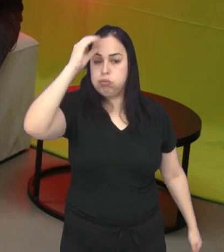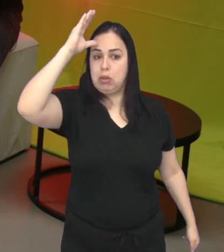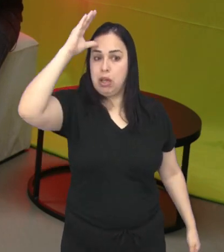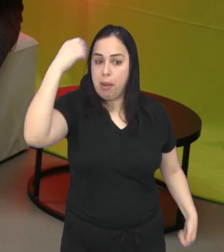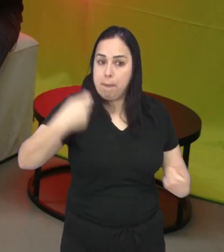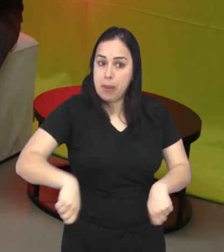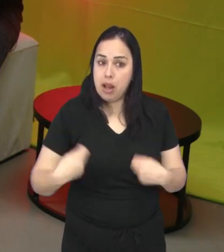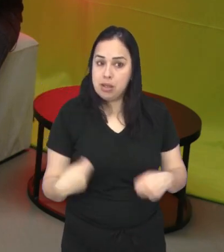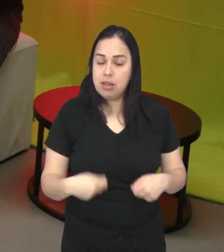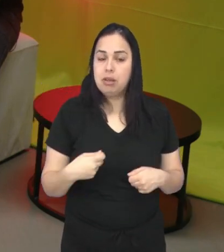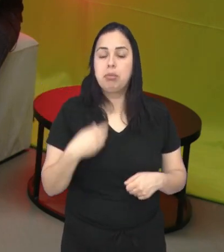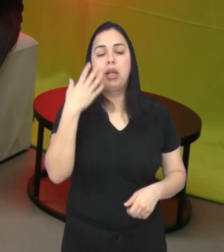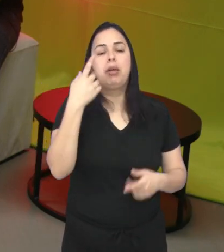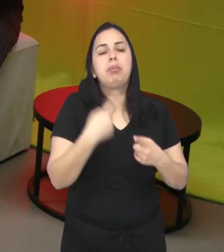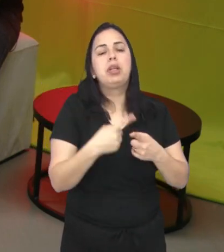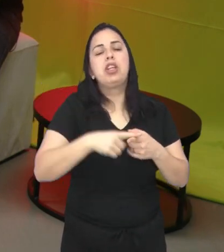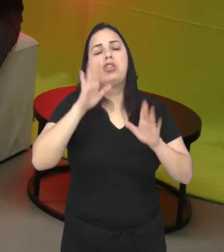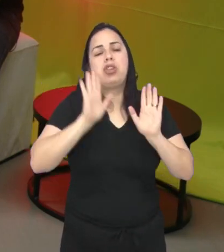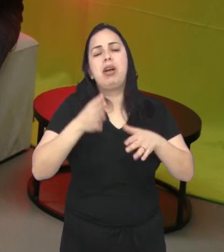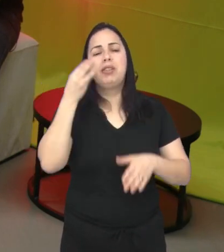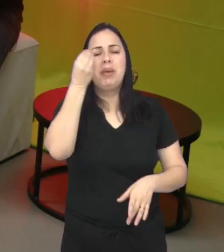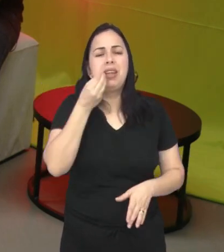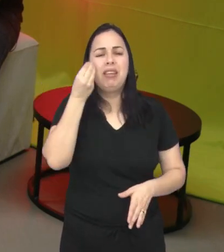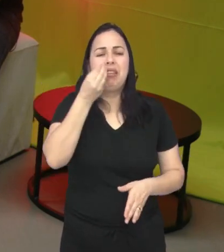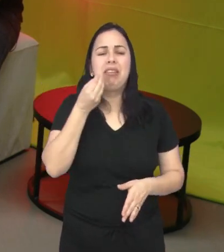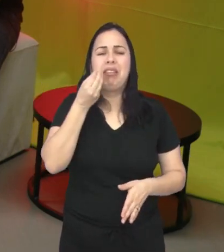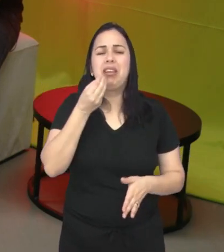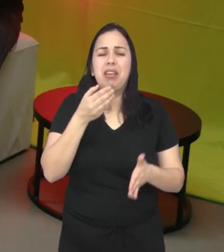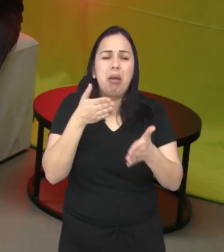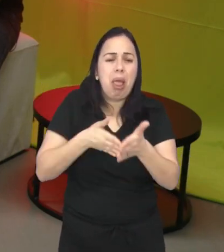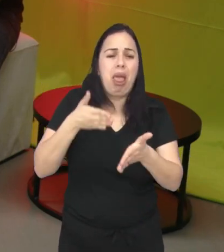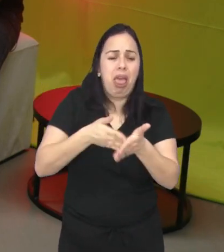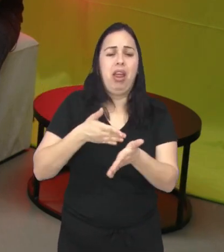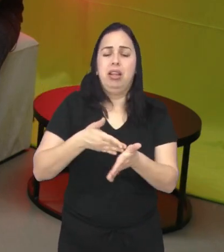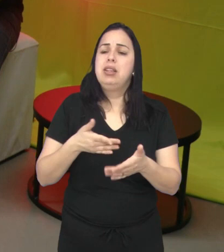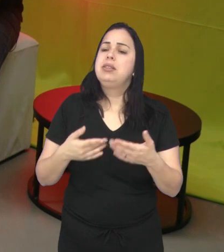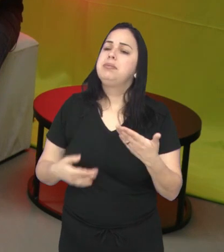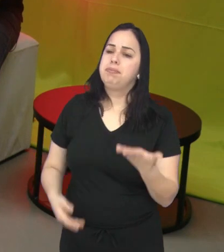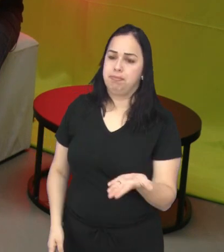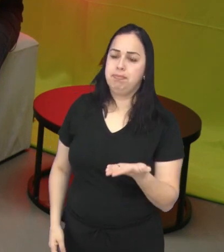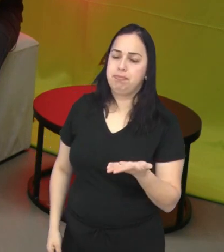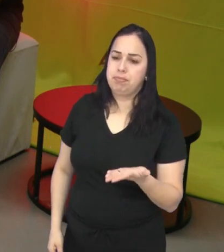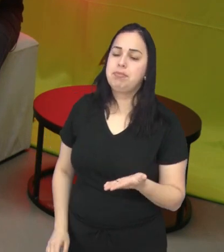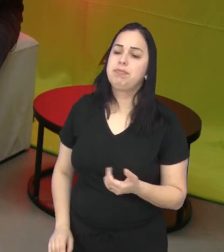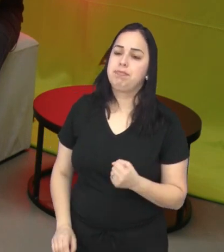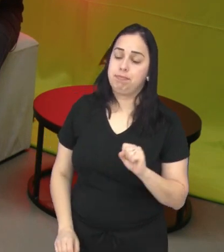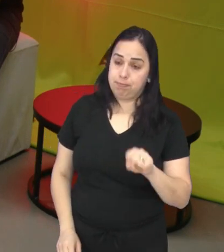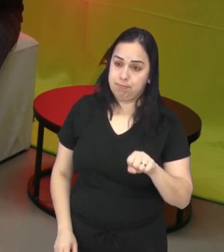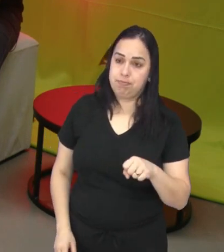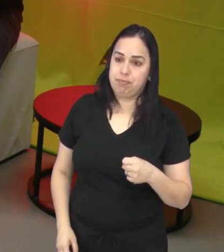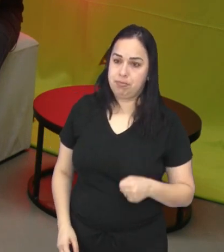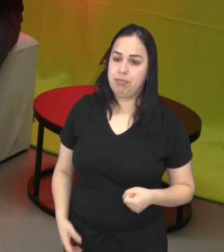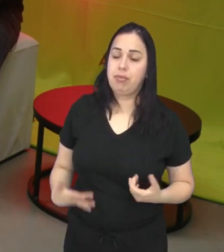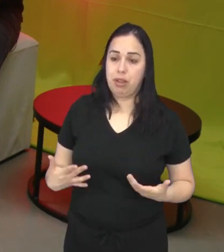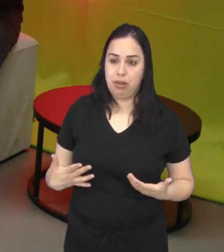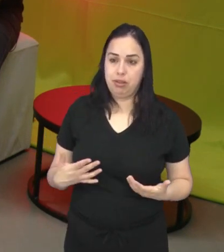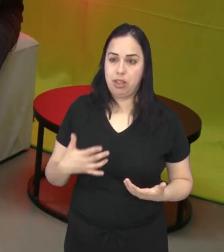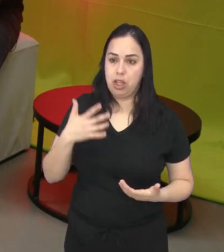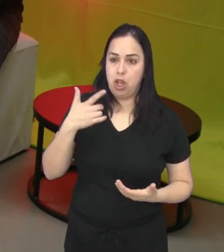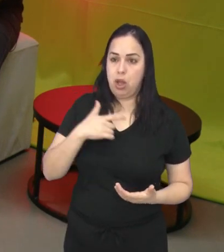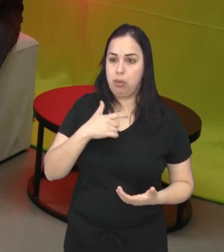conhecimento na produção musical por isso, né? Por ter vivido essa dificuldade do músico na pele. Basicamente, quando